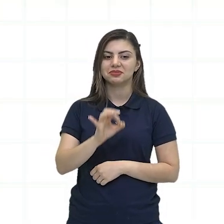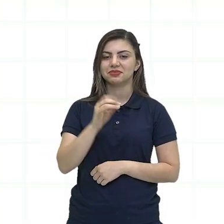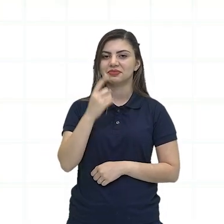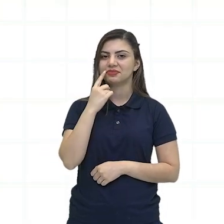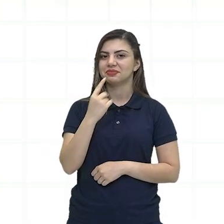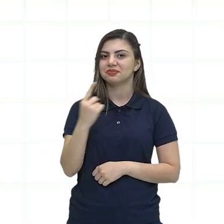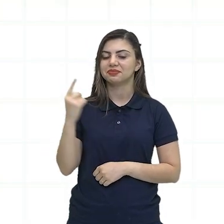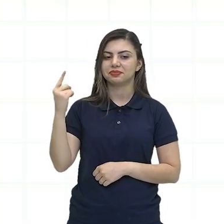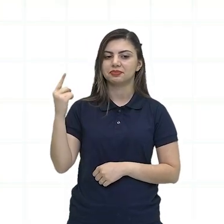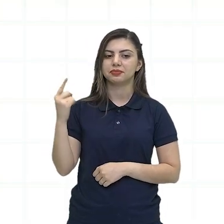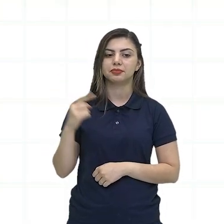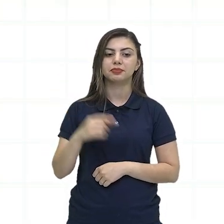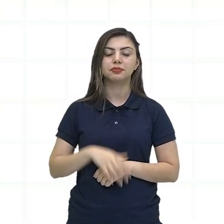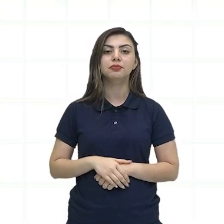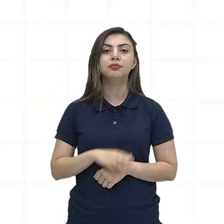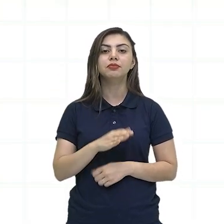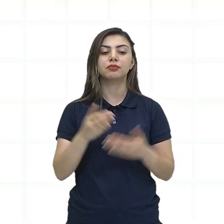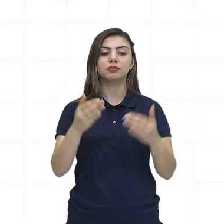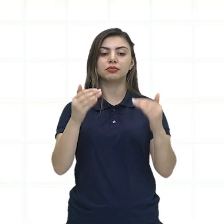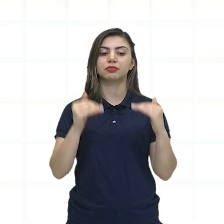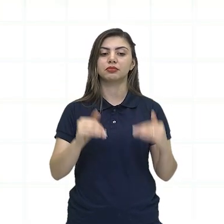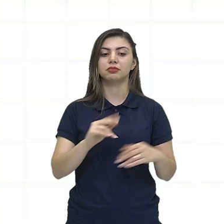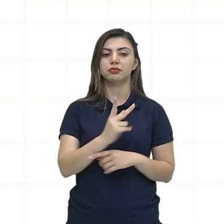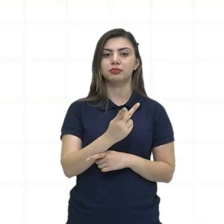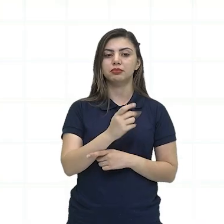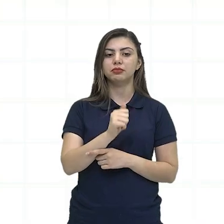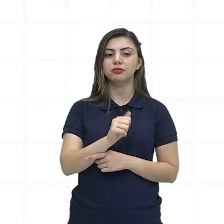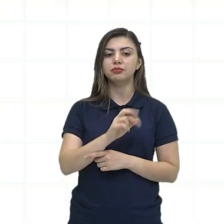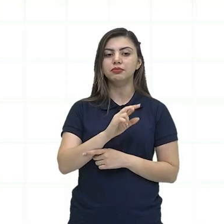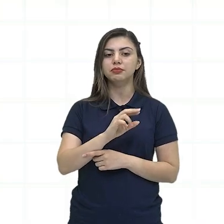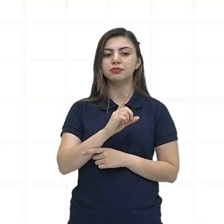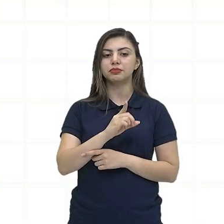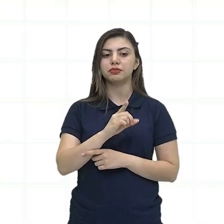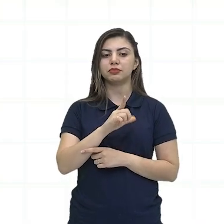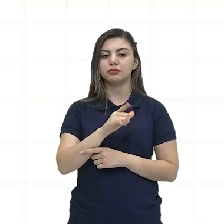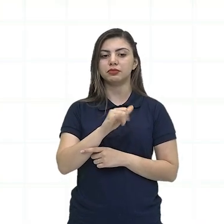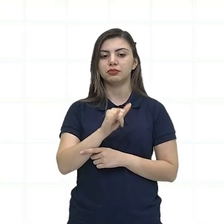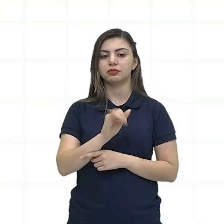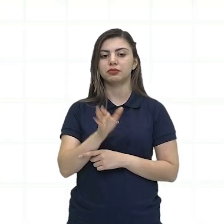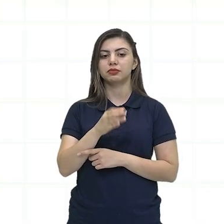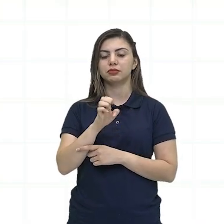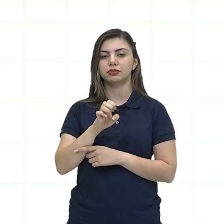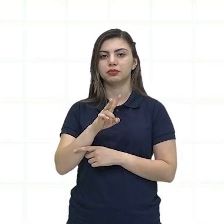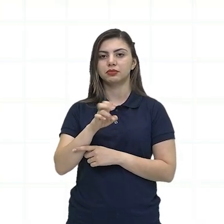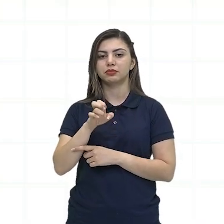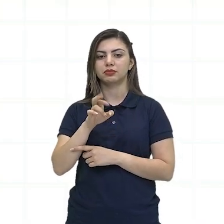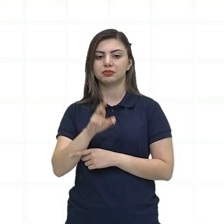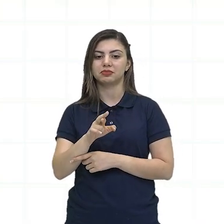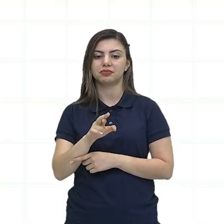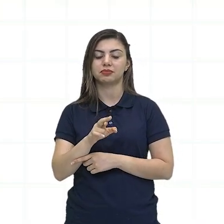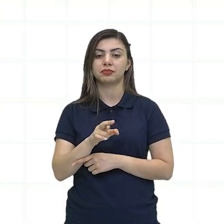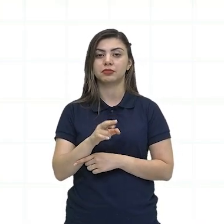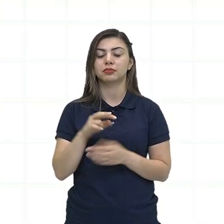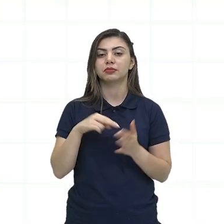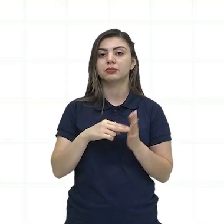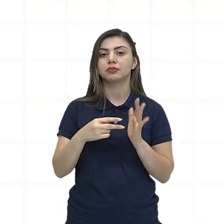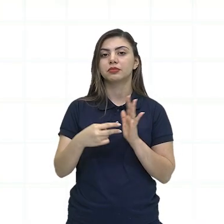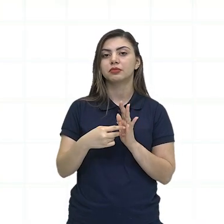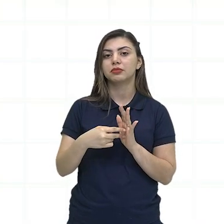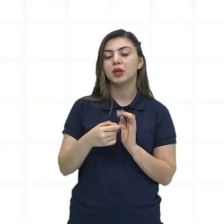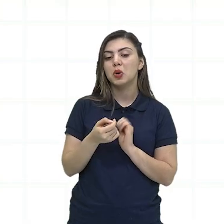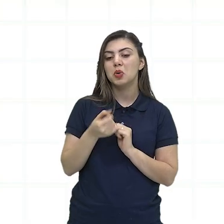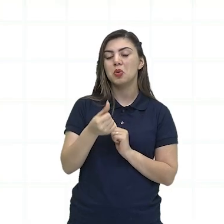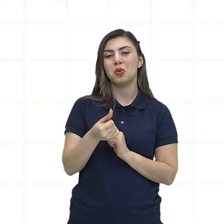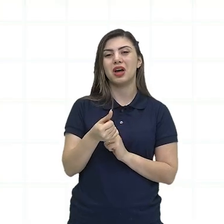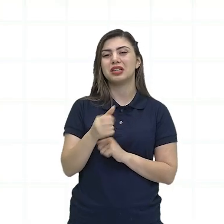Hardly ever, se a gente fosse traduzir ao pé da letra, é quase nunca. Hardly